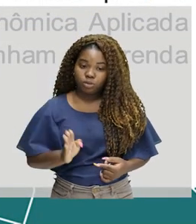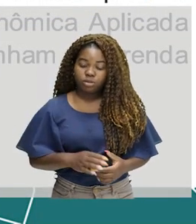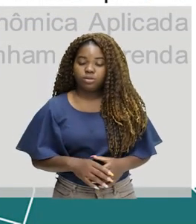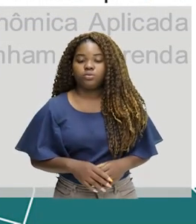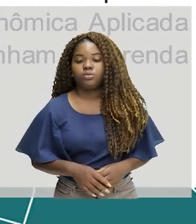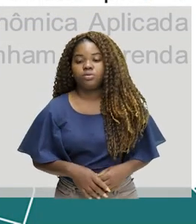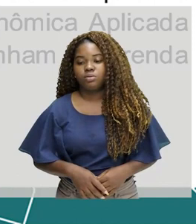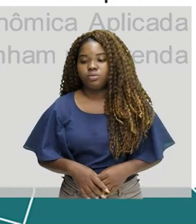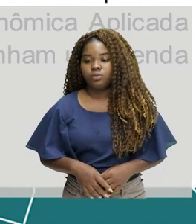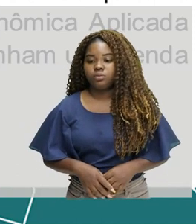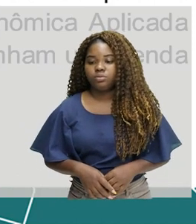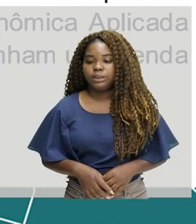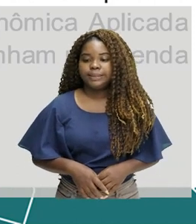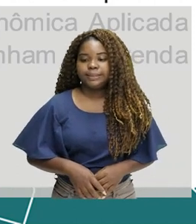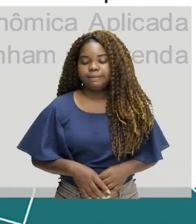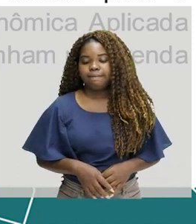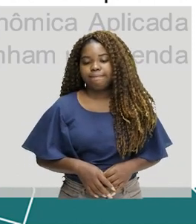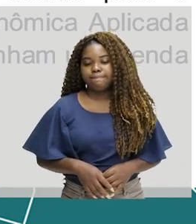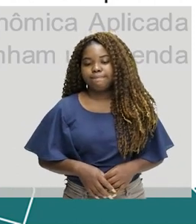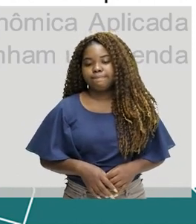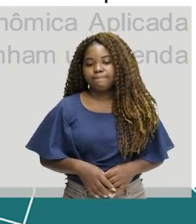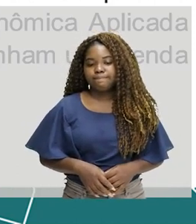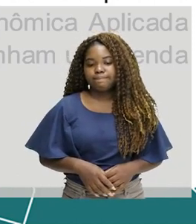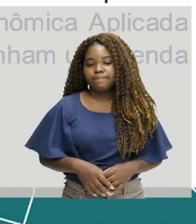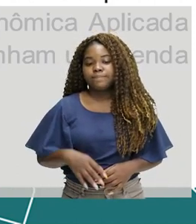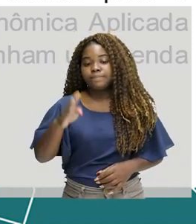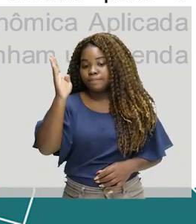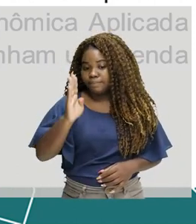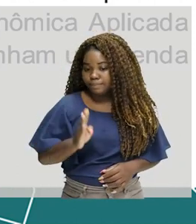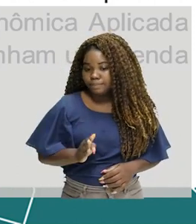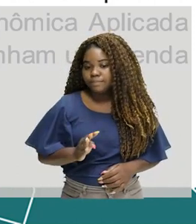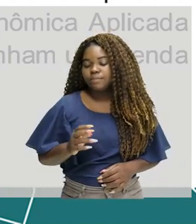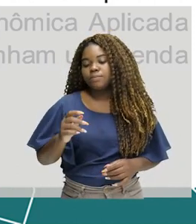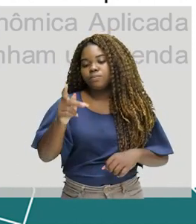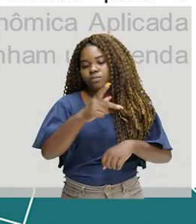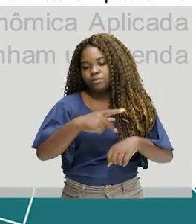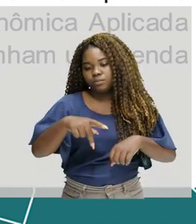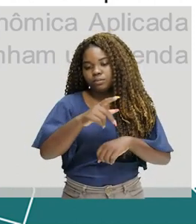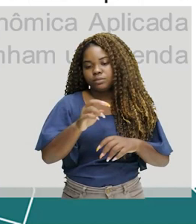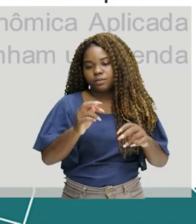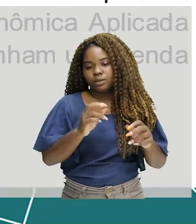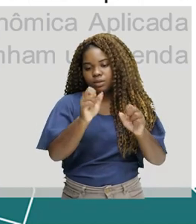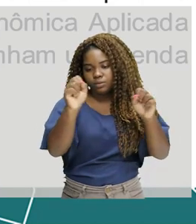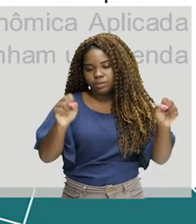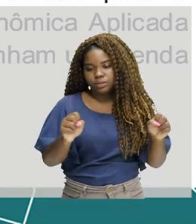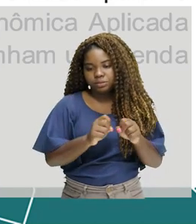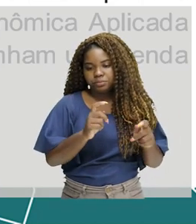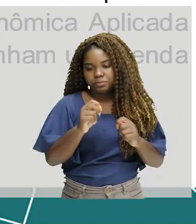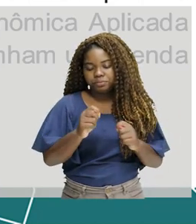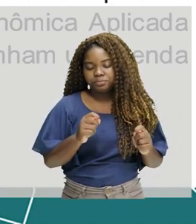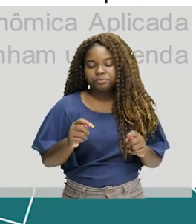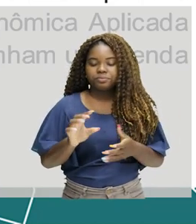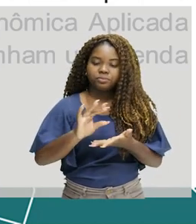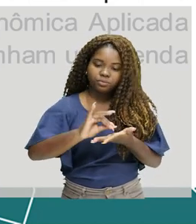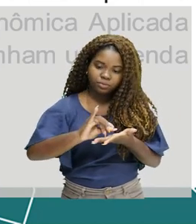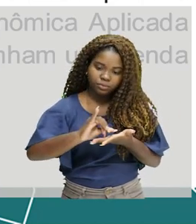país no Brasil todo mundo sabe que o Brasil é um país que tem o sistema econômico capitalista Nós não